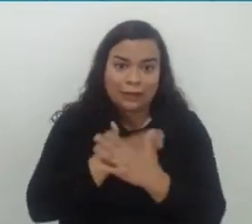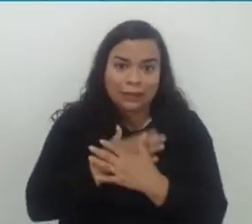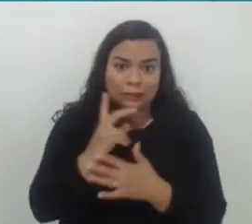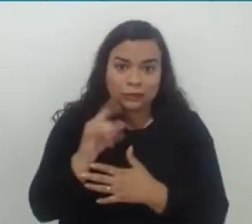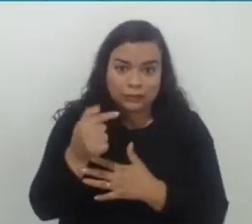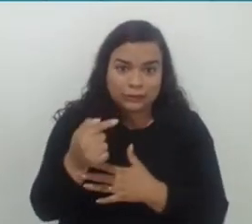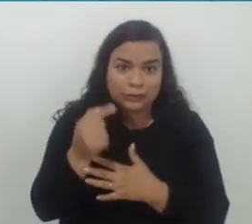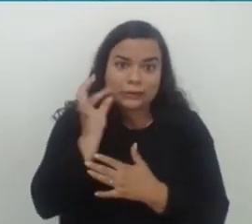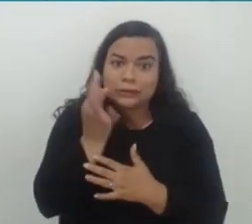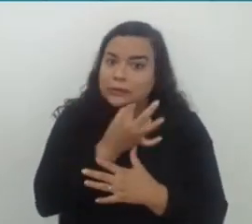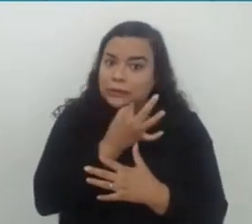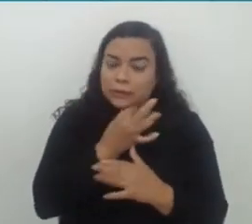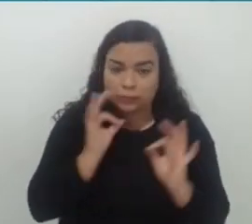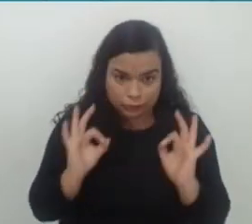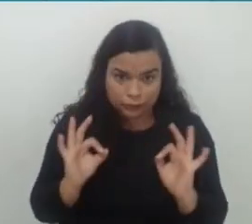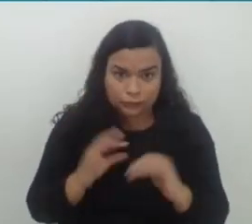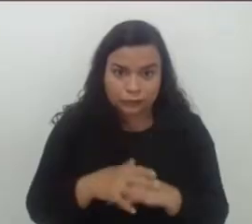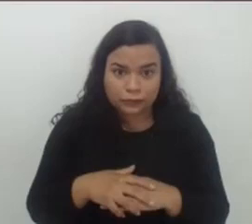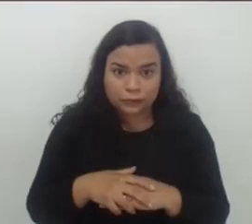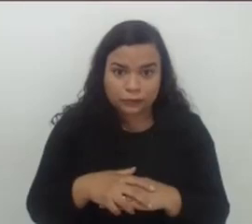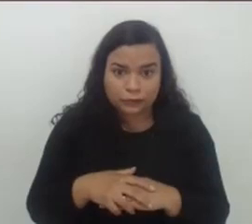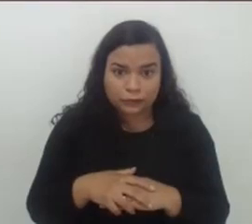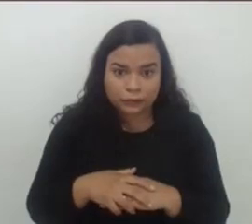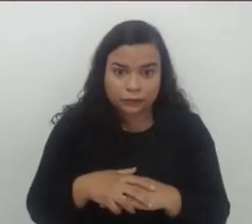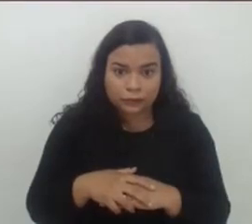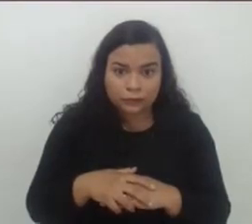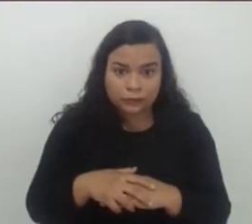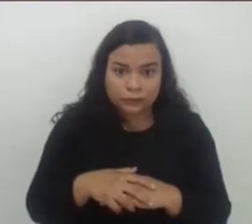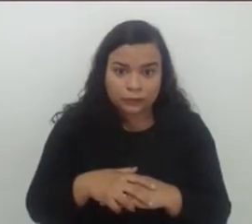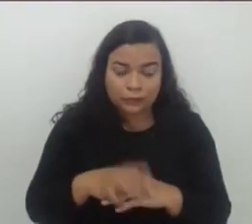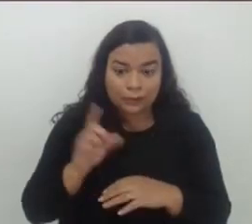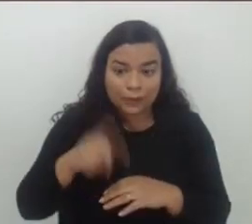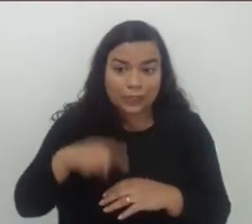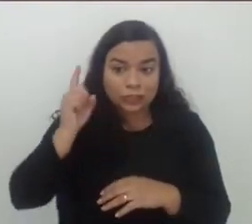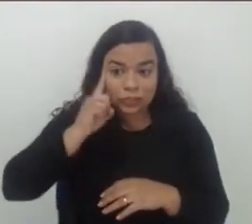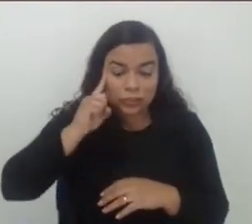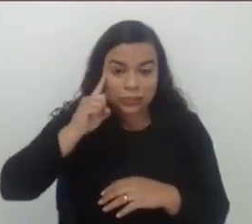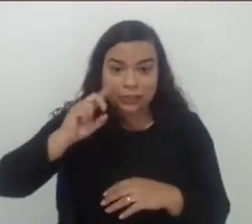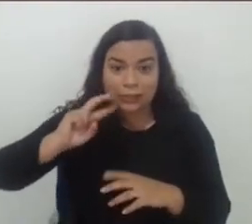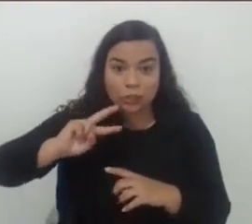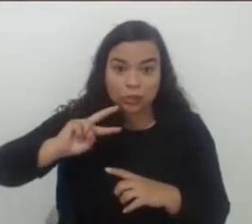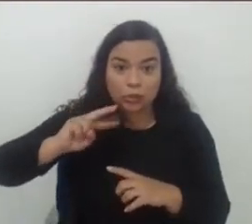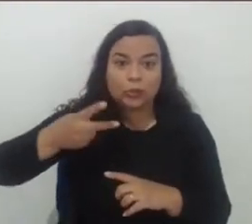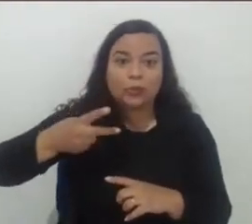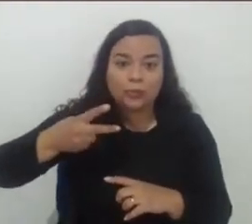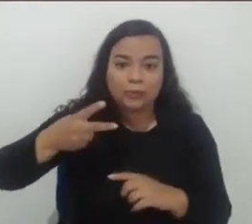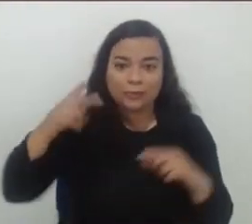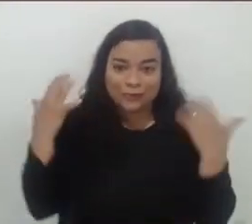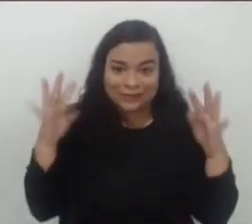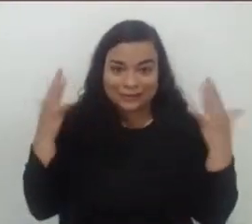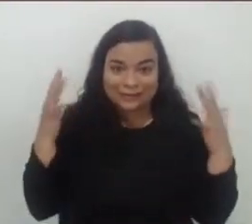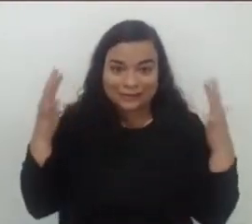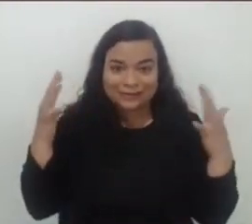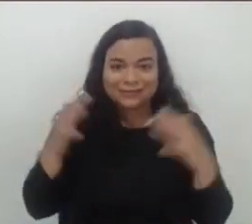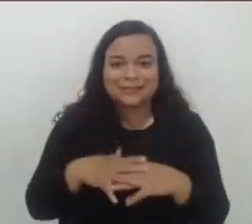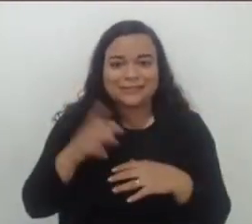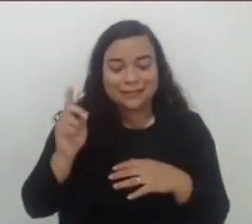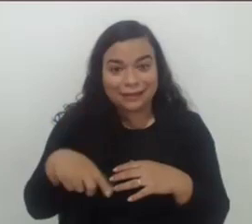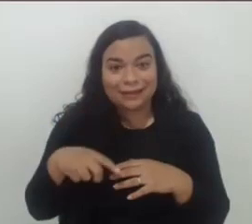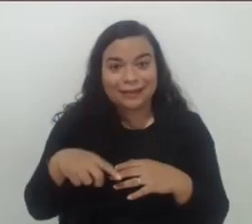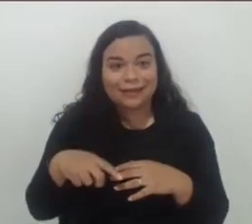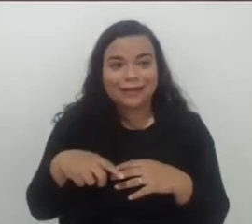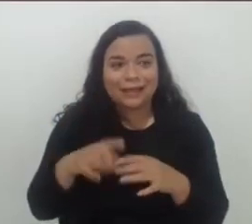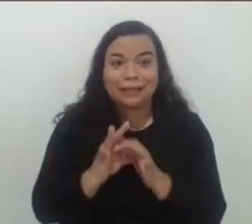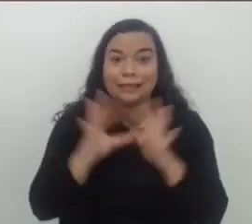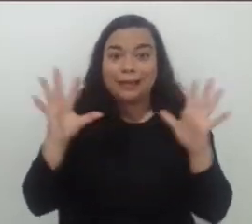Isso. Data duplamente comemorativa, não é, Excelência? Somente pela, não somente pela independência, é dia